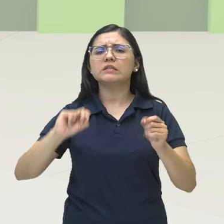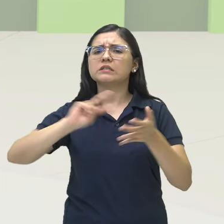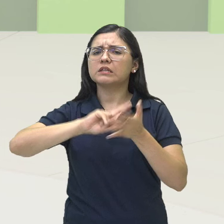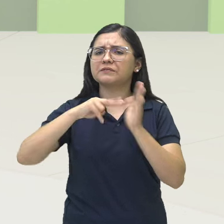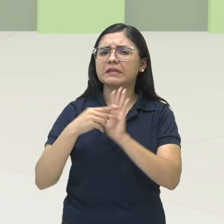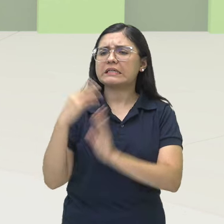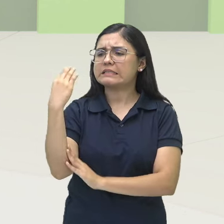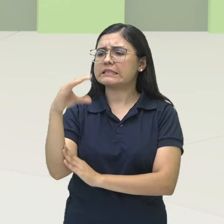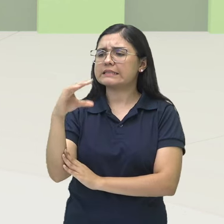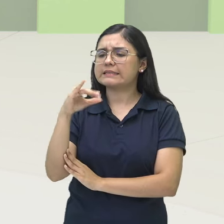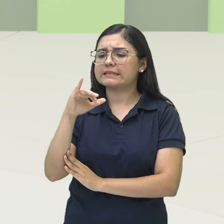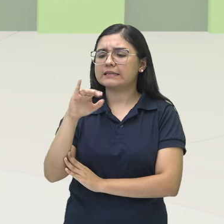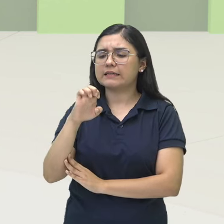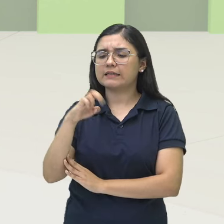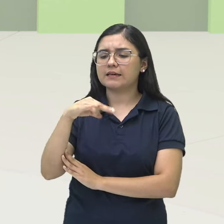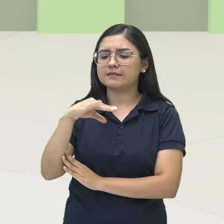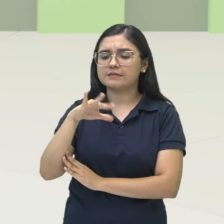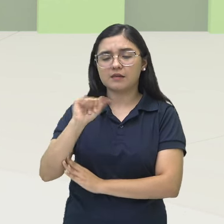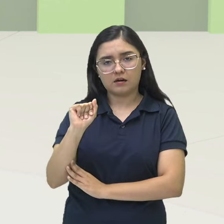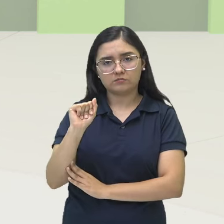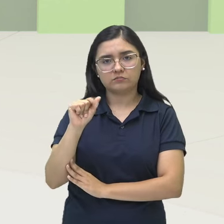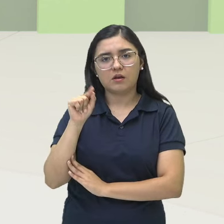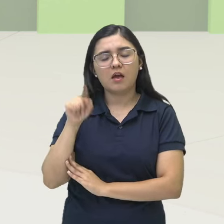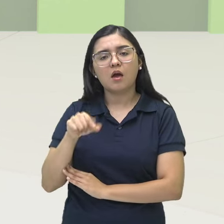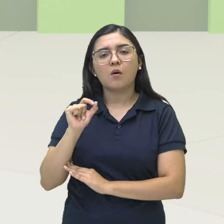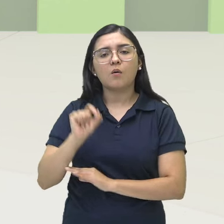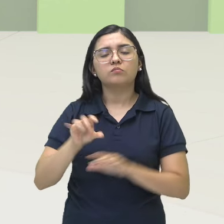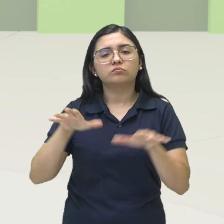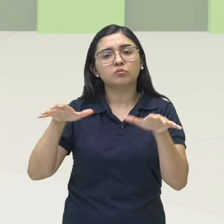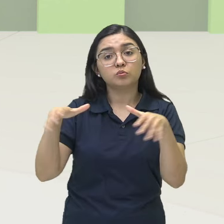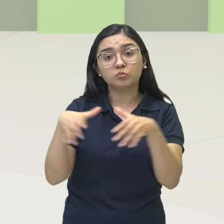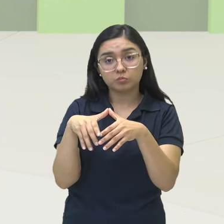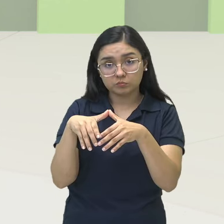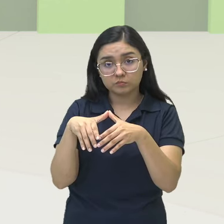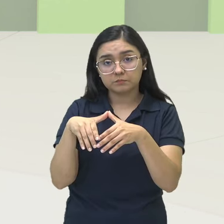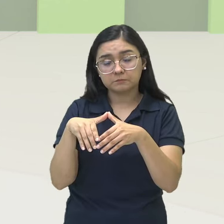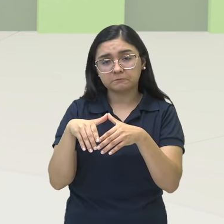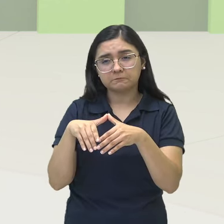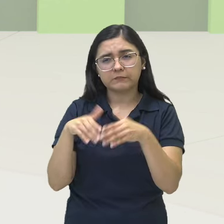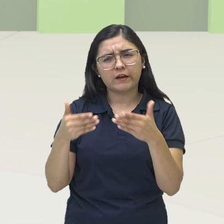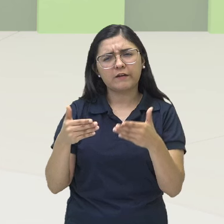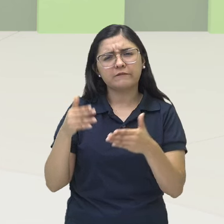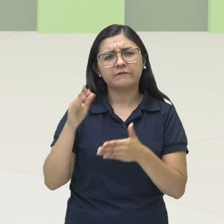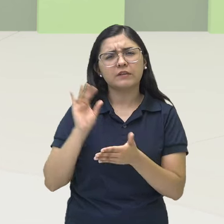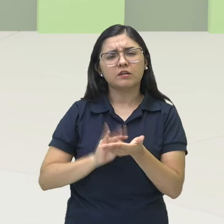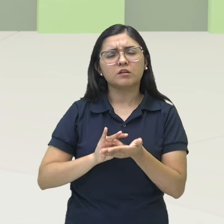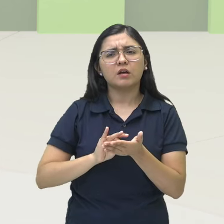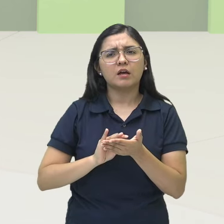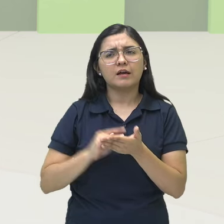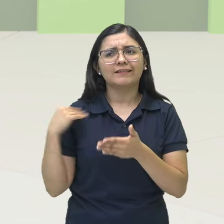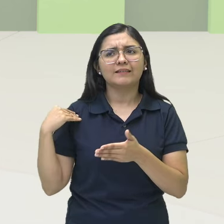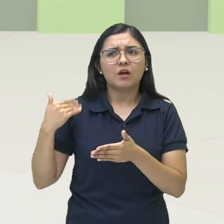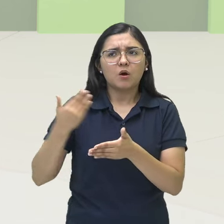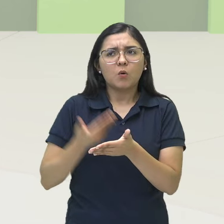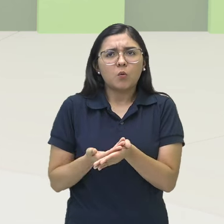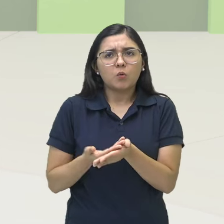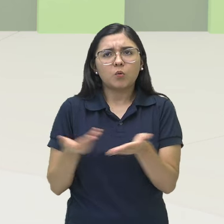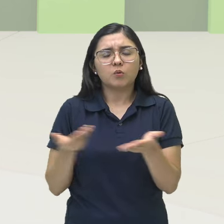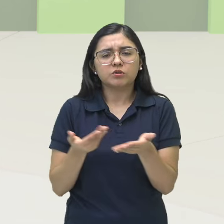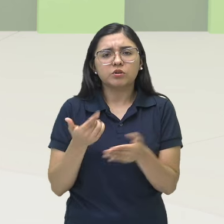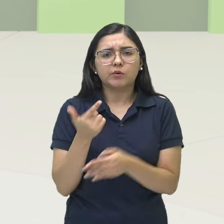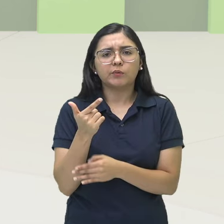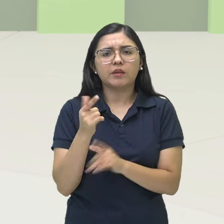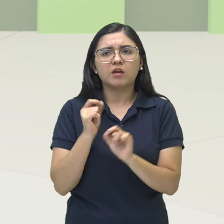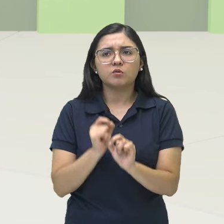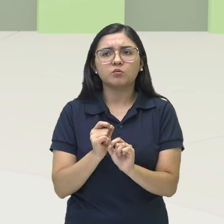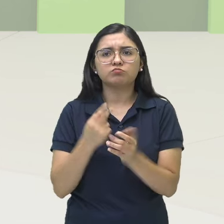né? O que é a ciência? A ciência é um conjunto, né? Na verdade, até hoje em dia ainda não tem uma definição